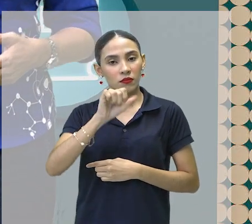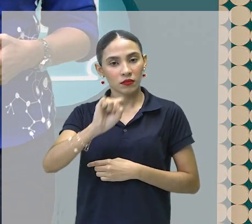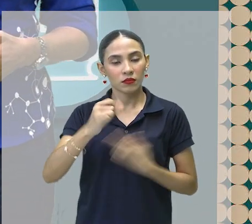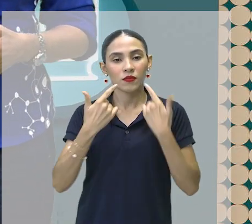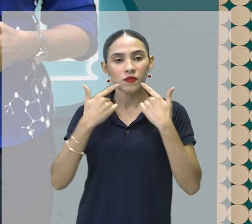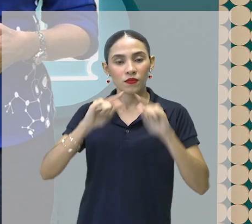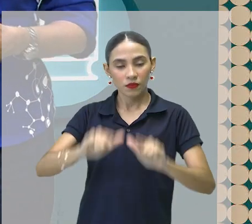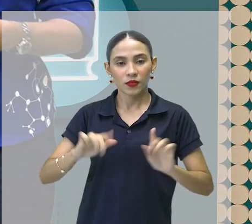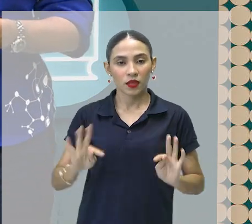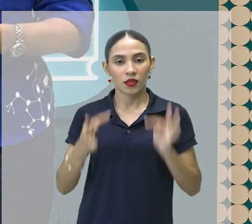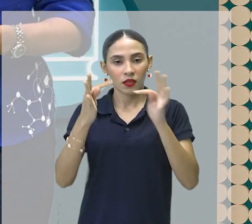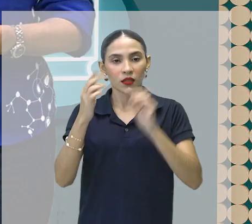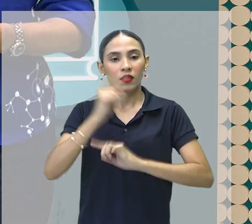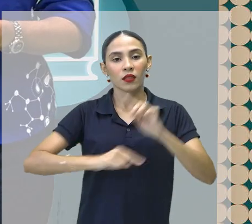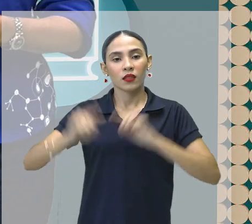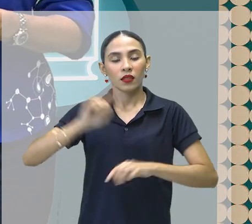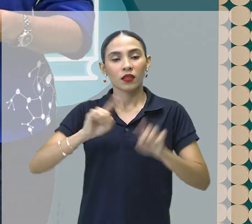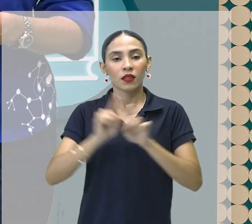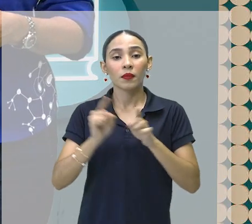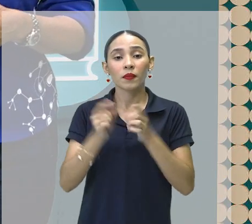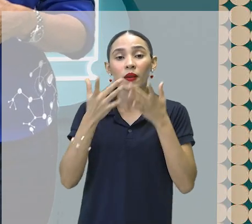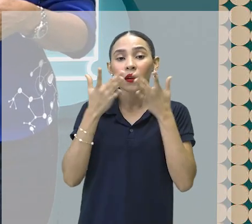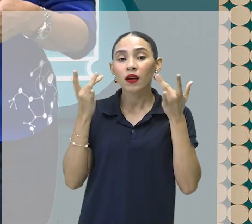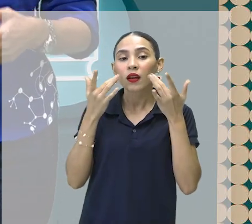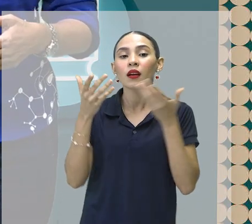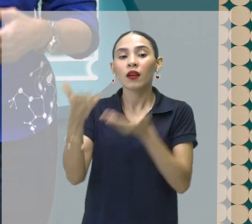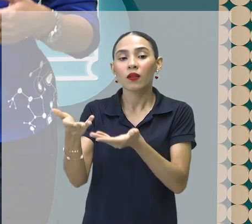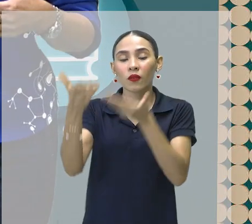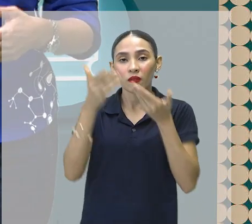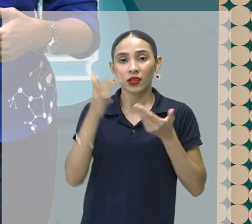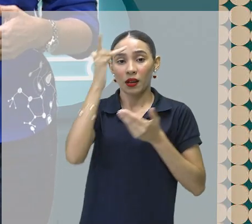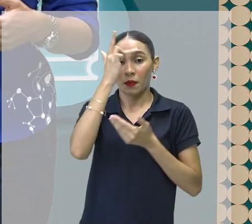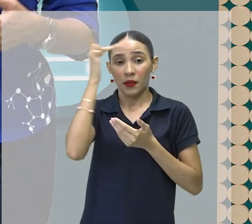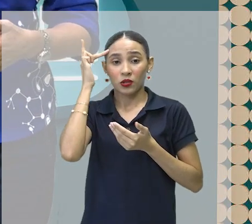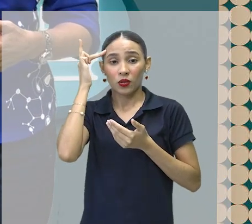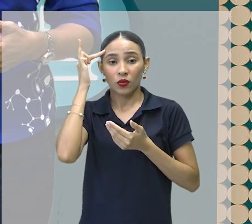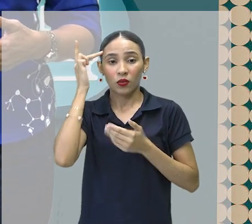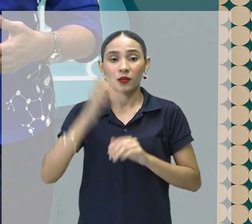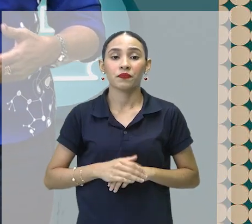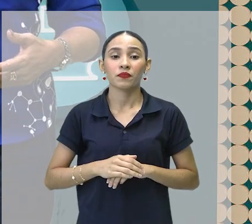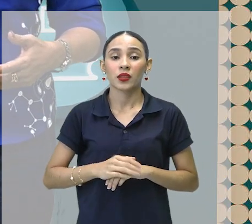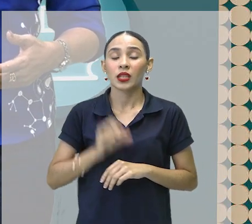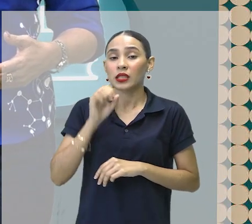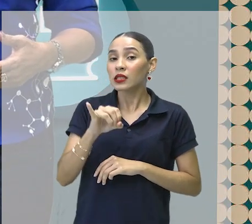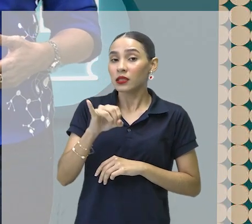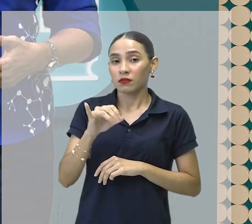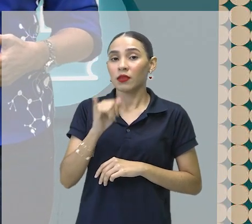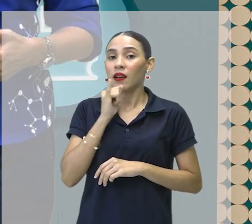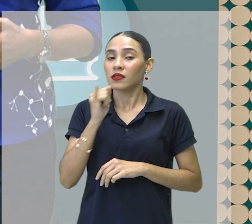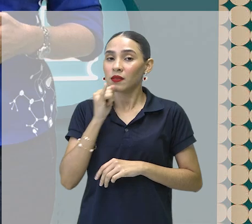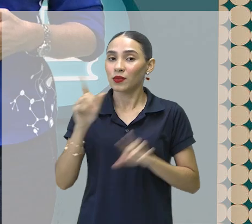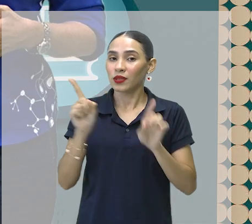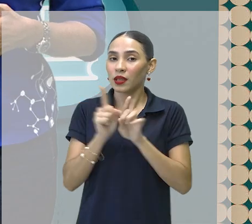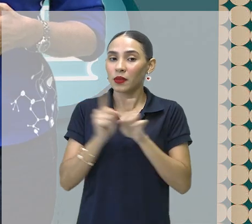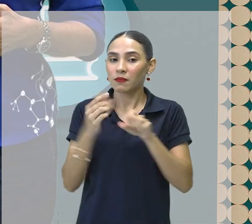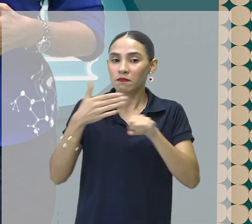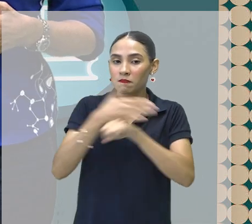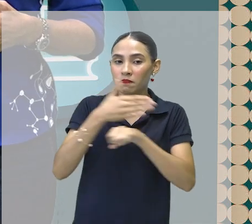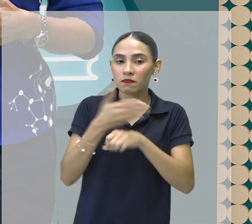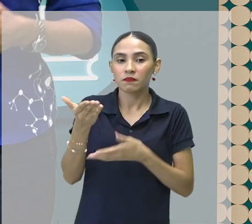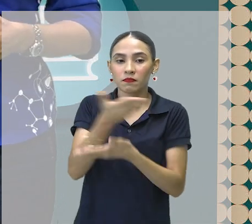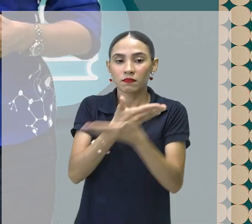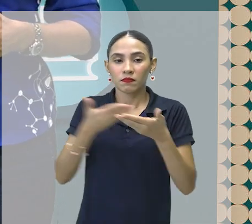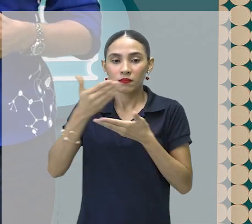tecnológicas avançadas, a peça convida o espectador a, talvez, se tornar parte de um circuito